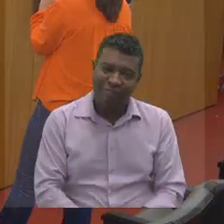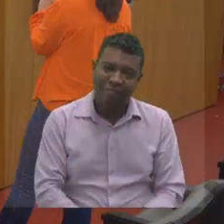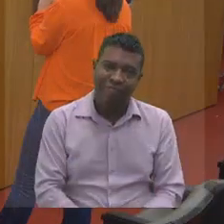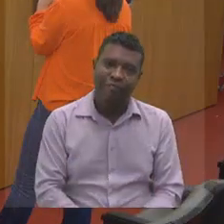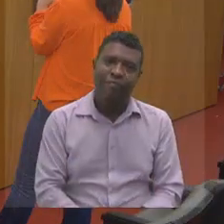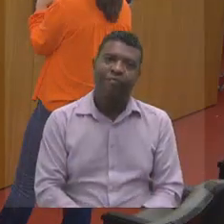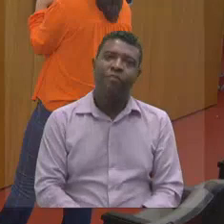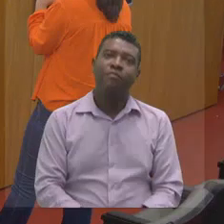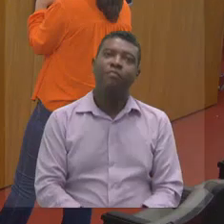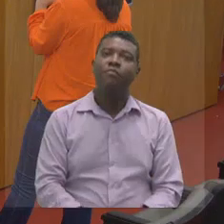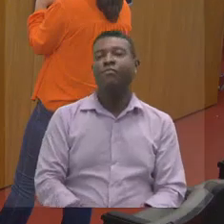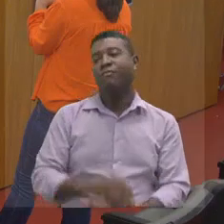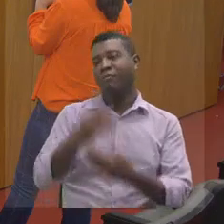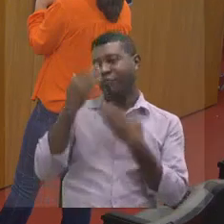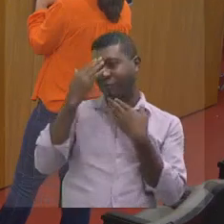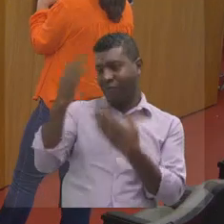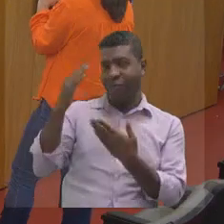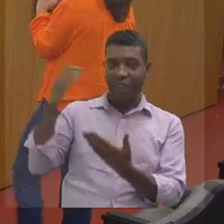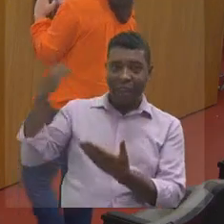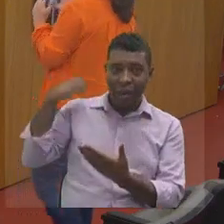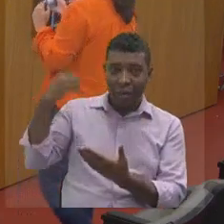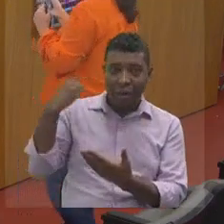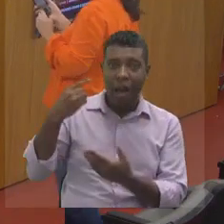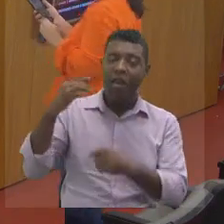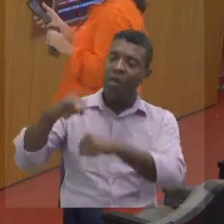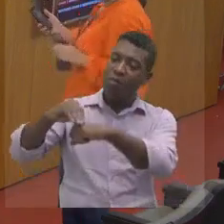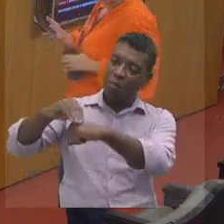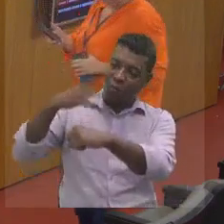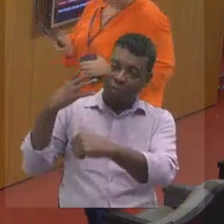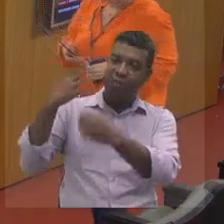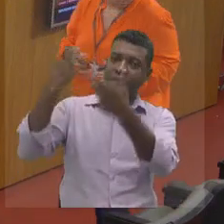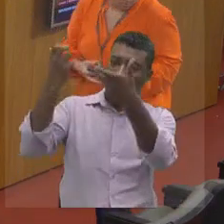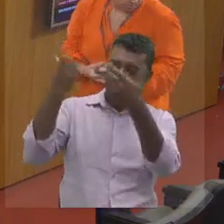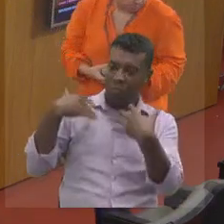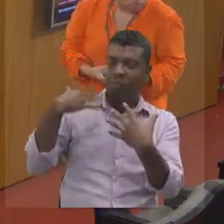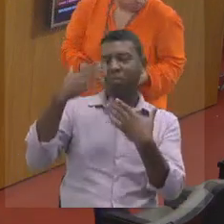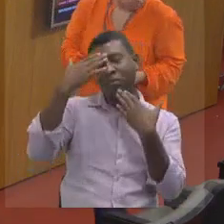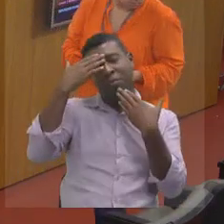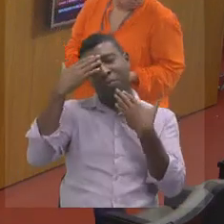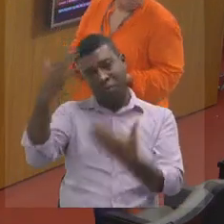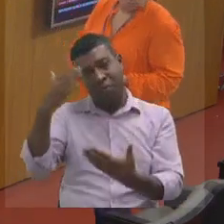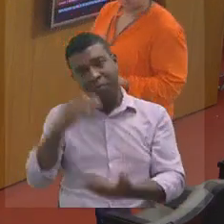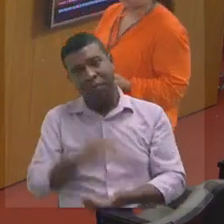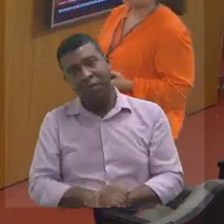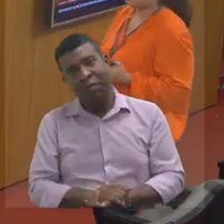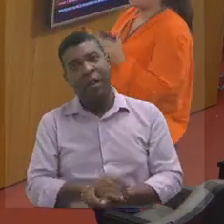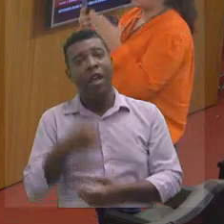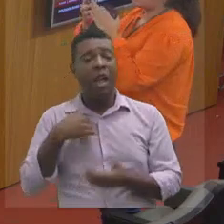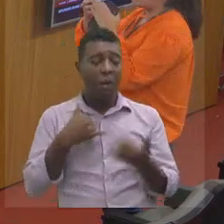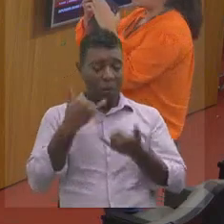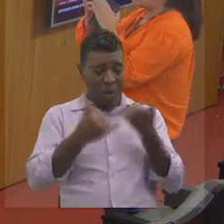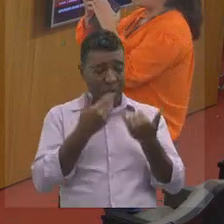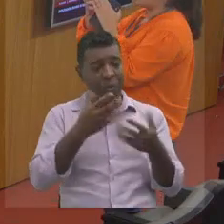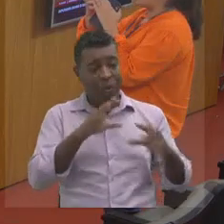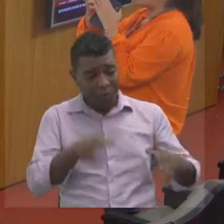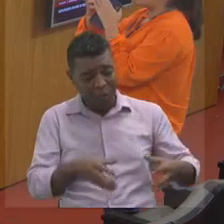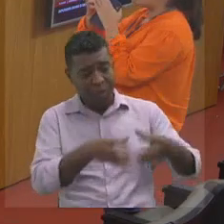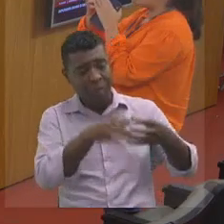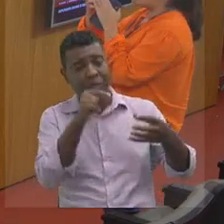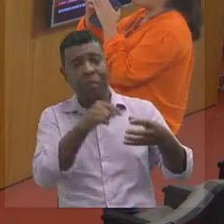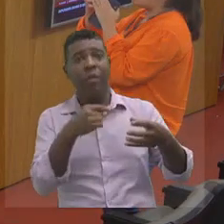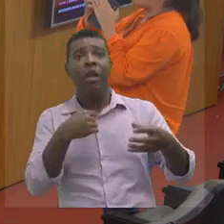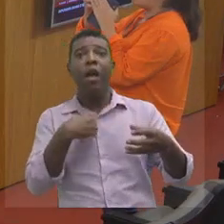agradeço deputada as palavras eu brinco aqui com minha equipe que eu tô completando